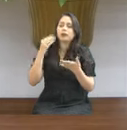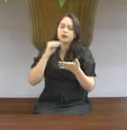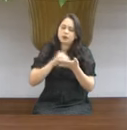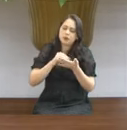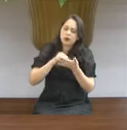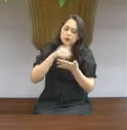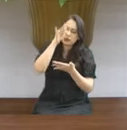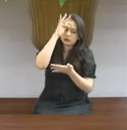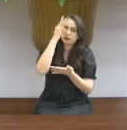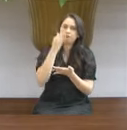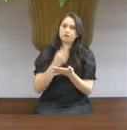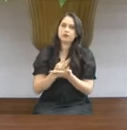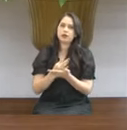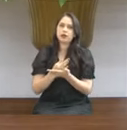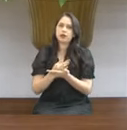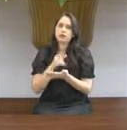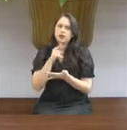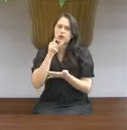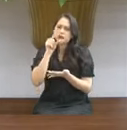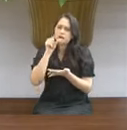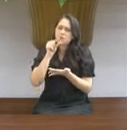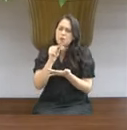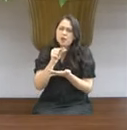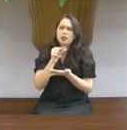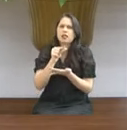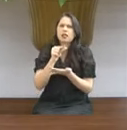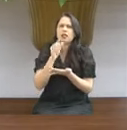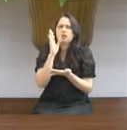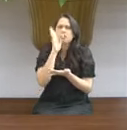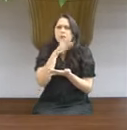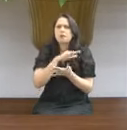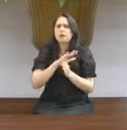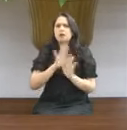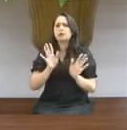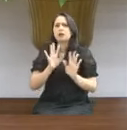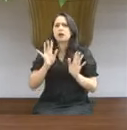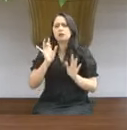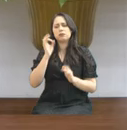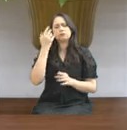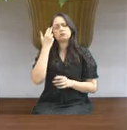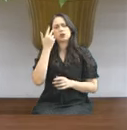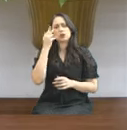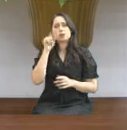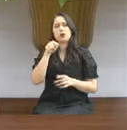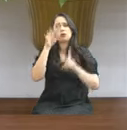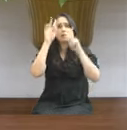apequena, não te deixa mal, só te deixa humano.